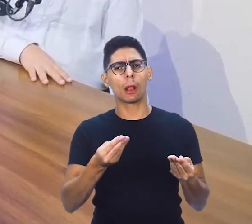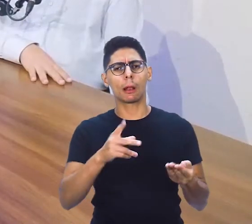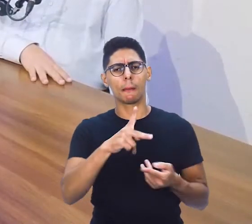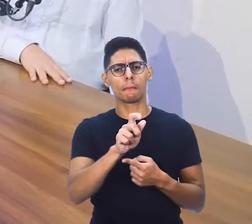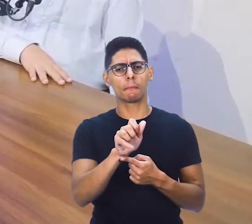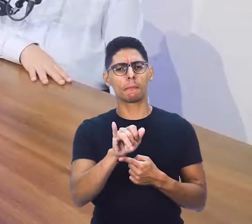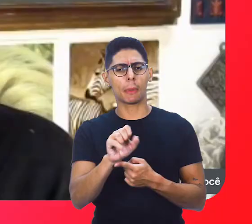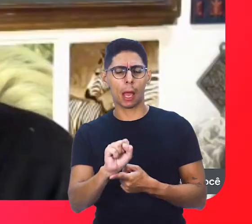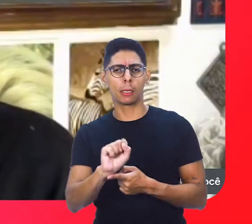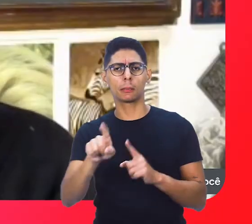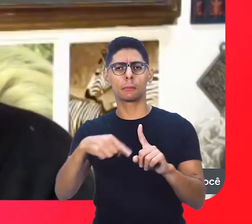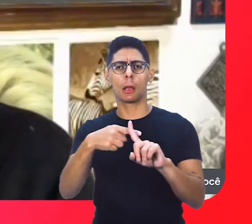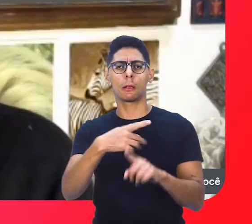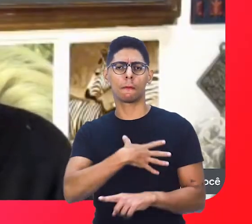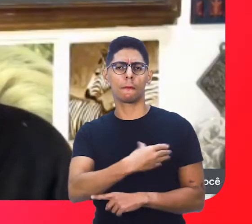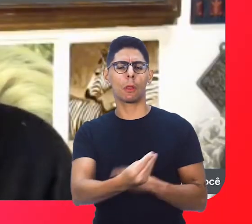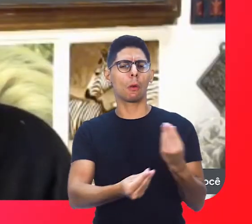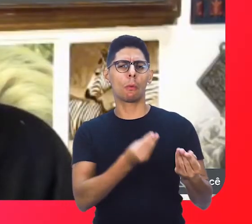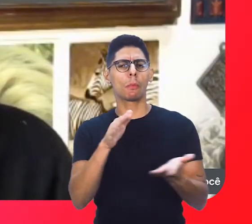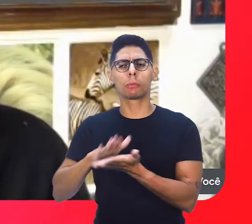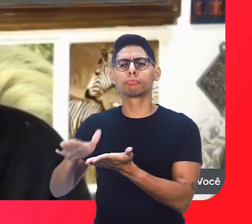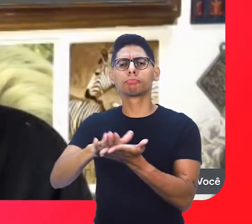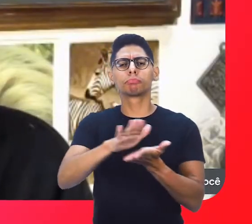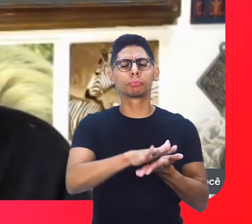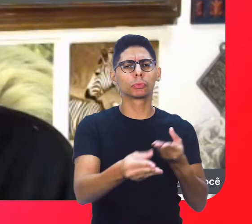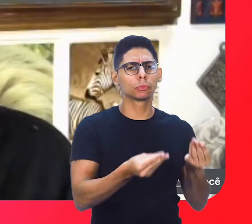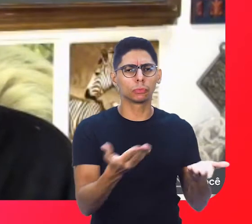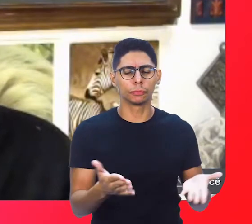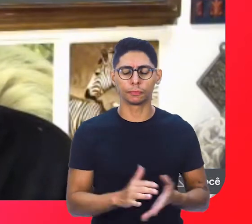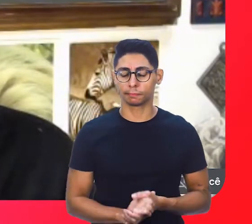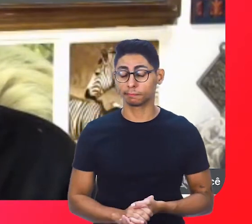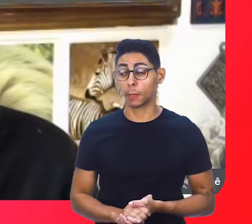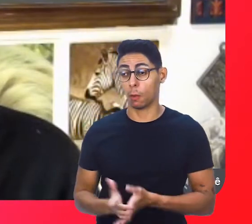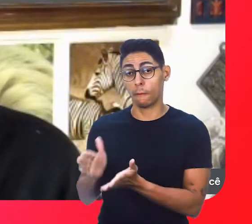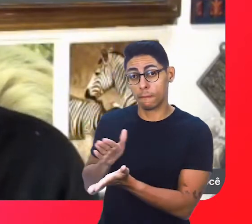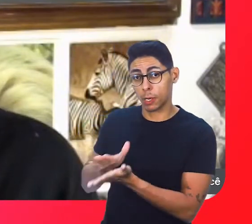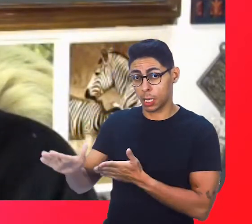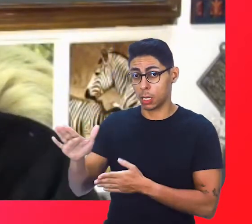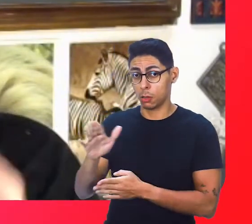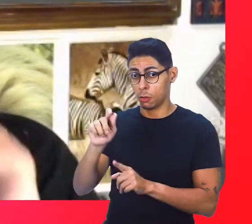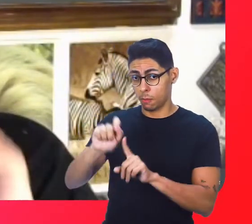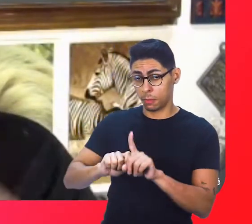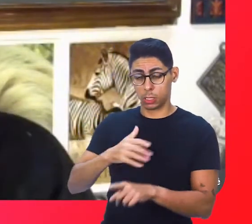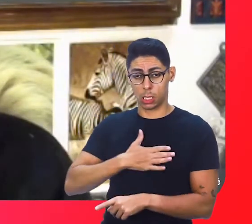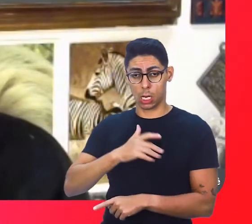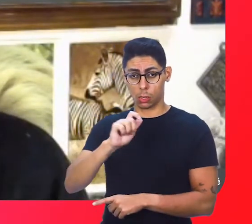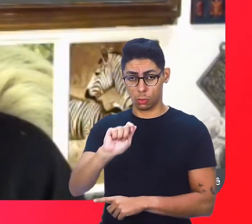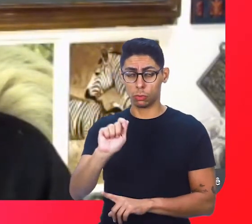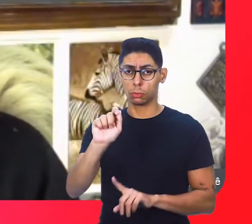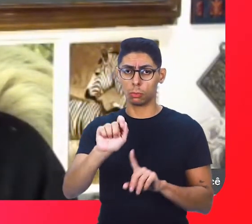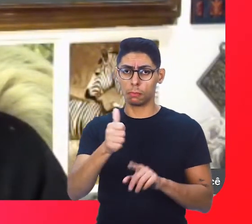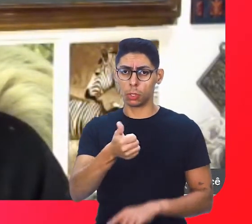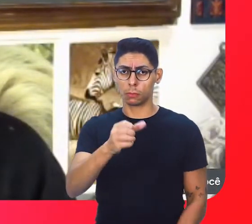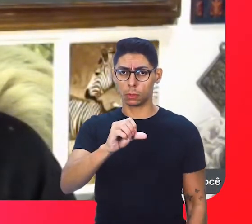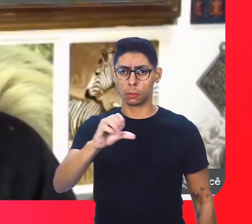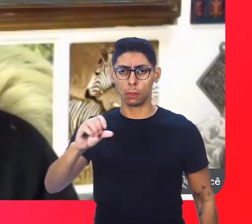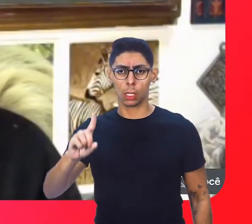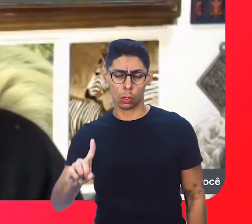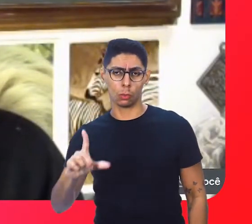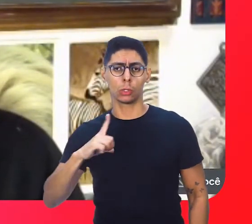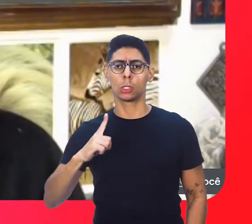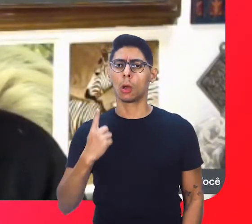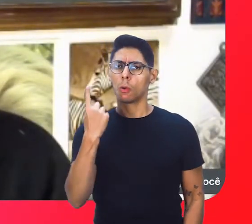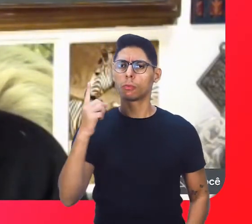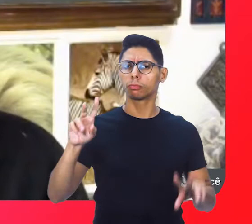repercussão? Então, essa matéria foi publicada em agosto de 1991 e ela tinha um título